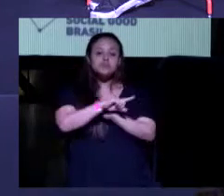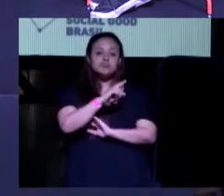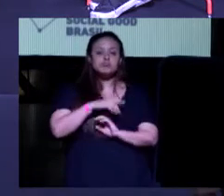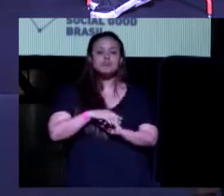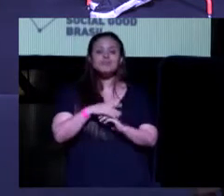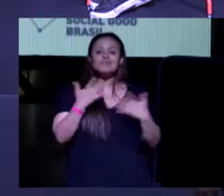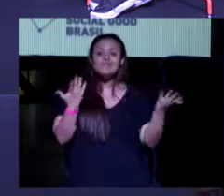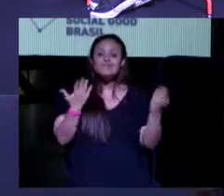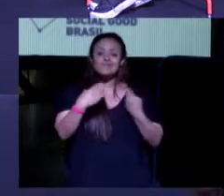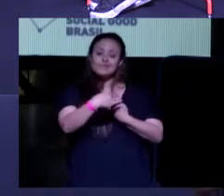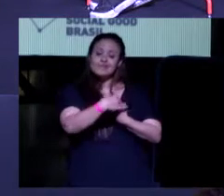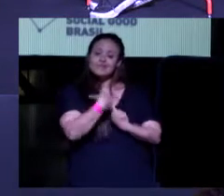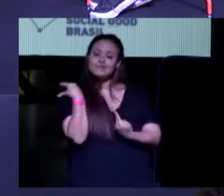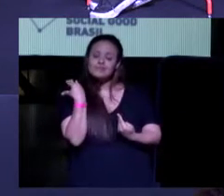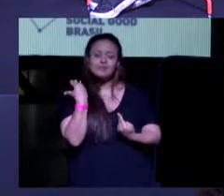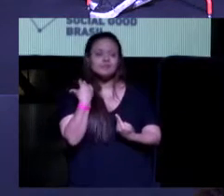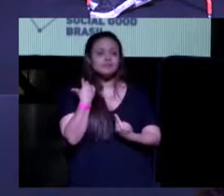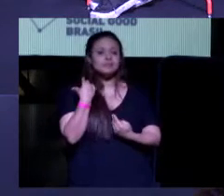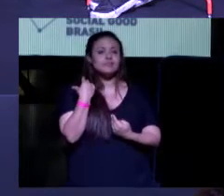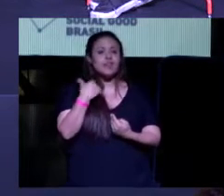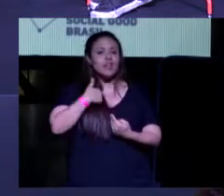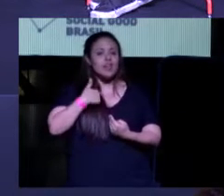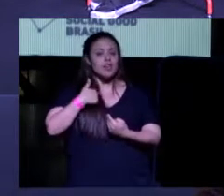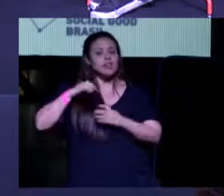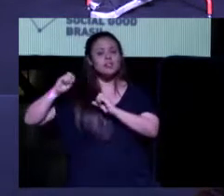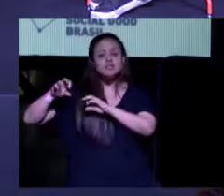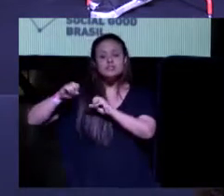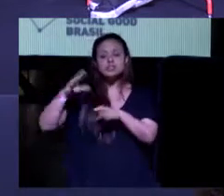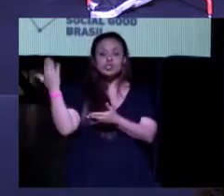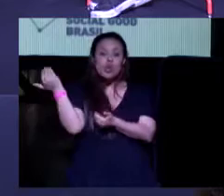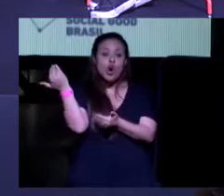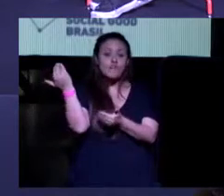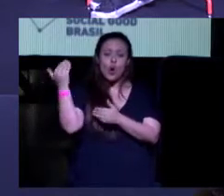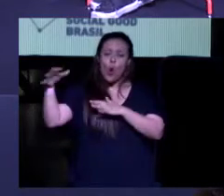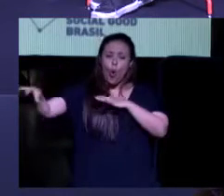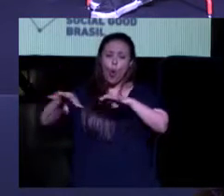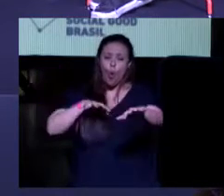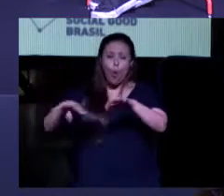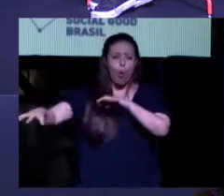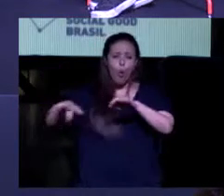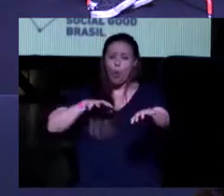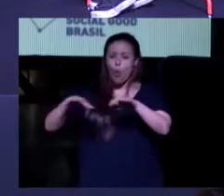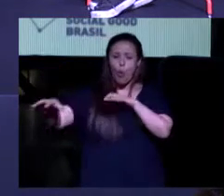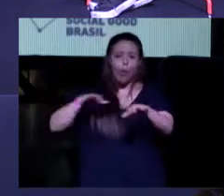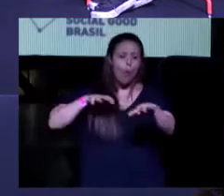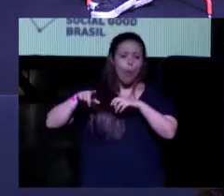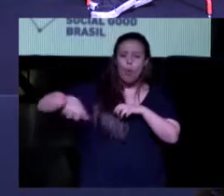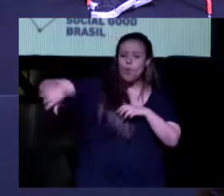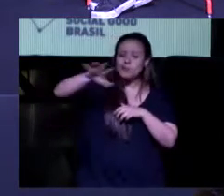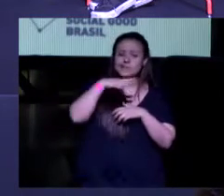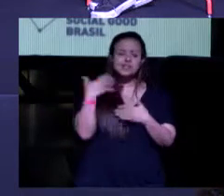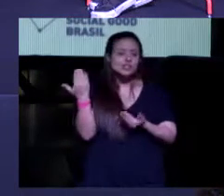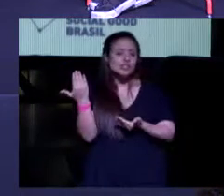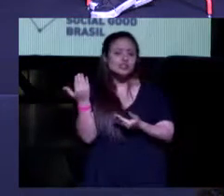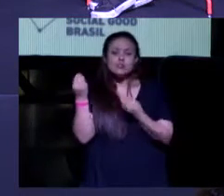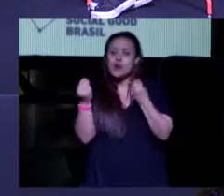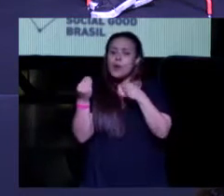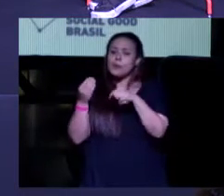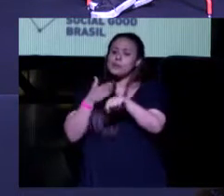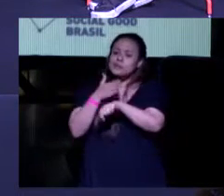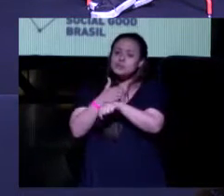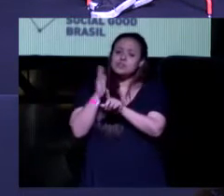com os jovens, que são jovens dinâmicos e tal, para que eles possam inovar e possam ser mais protagonistas e